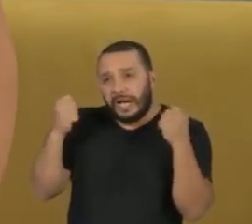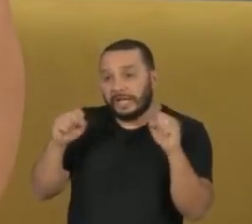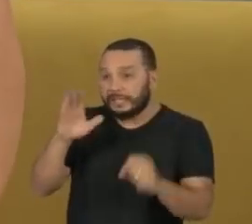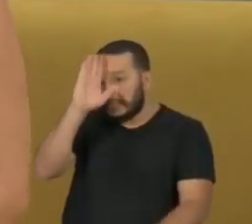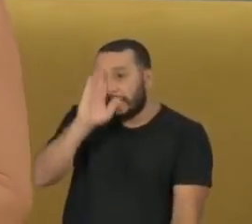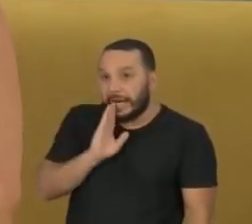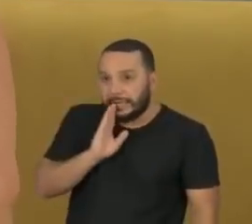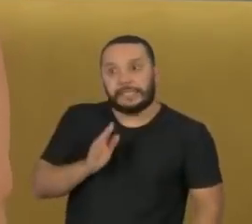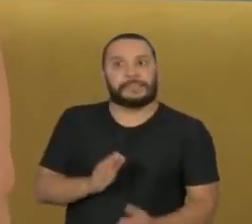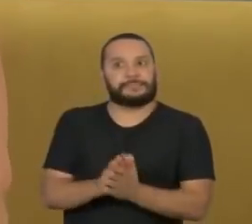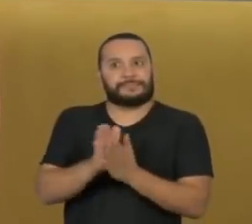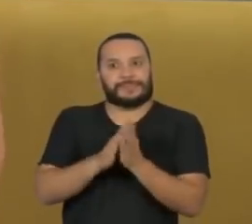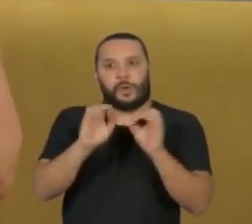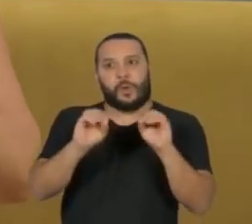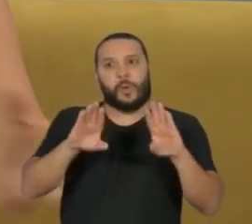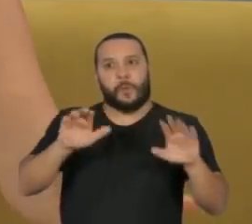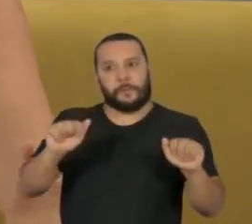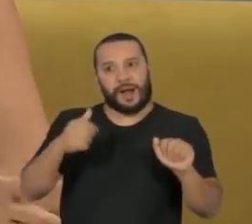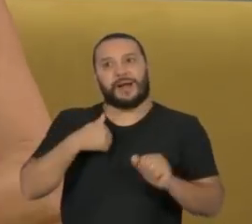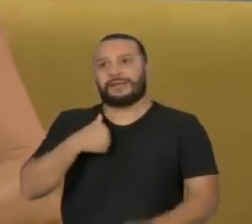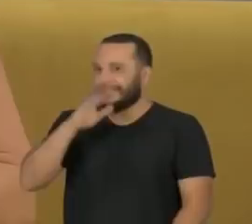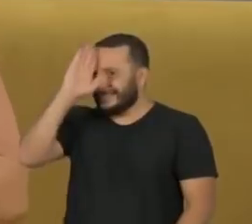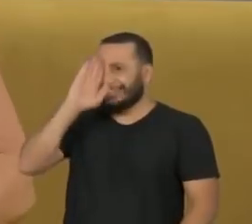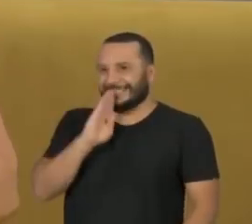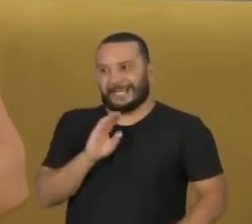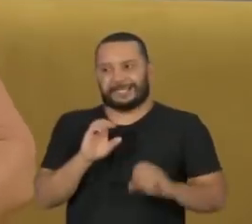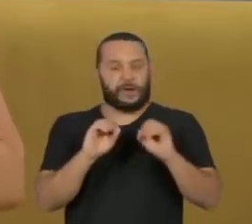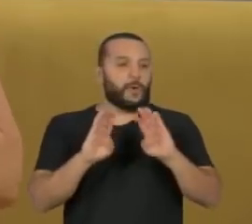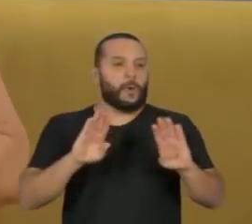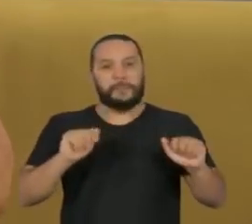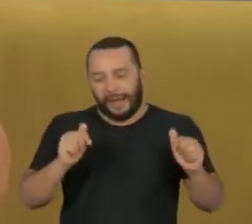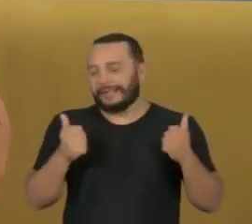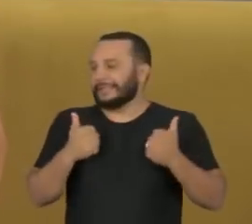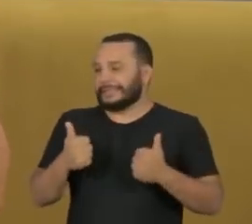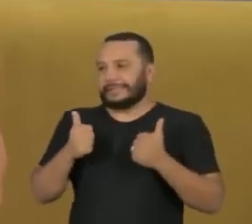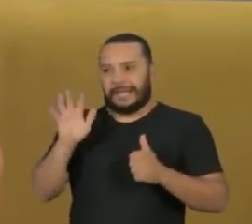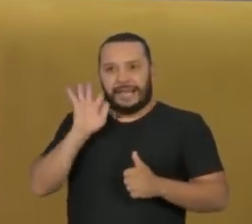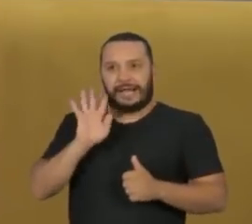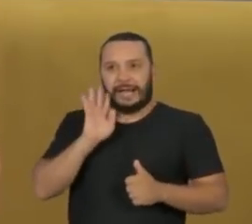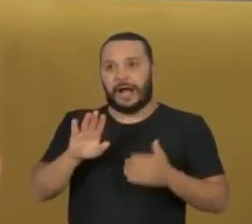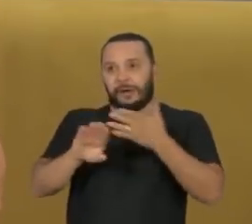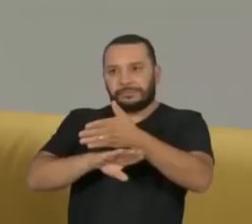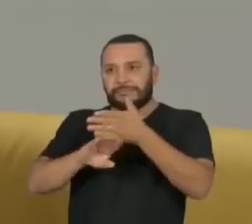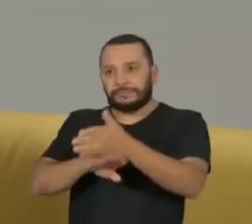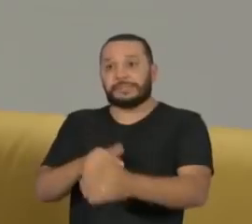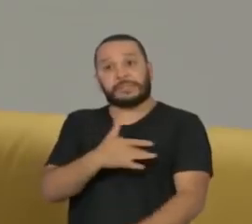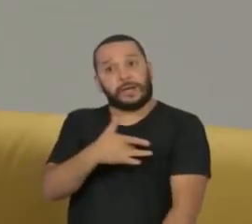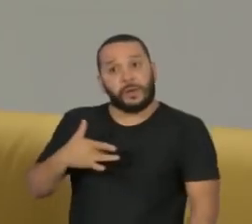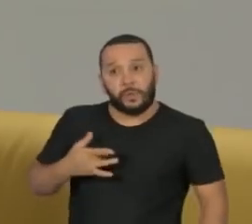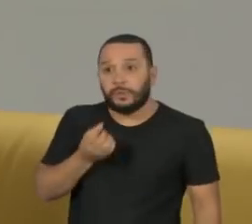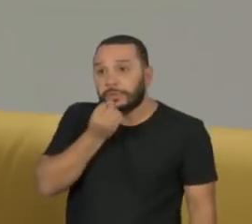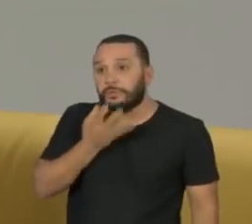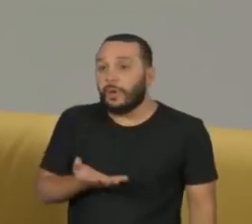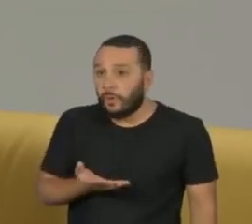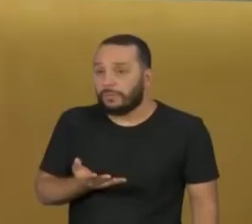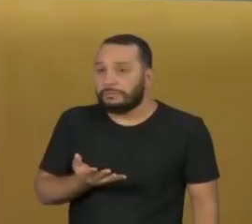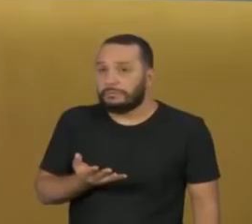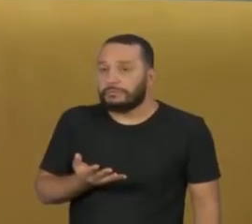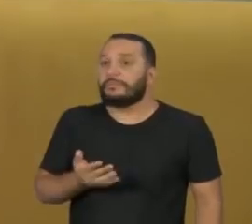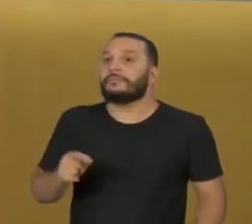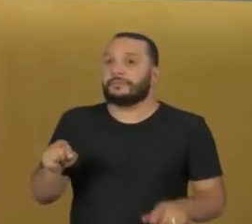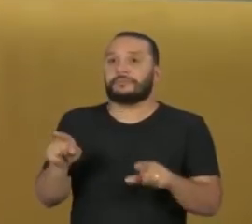De graça. Tá. Se for de graça, uau! Melhora. É super legal, porque é importante em termos de saúde e porque também